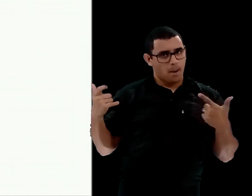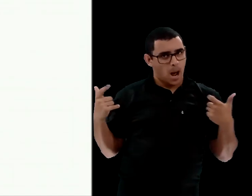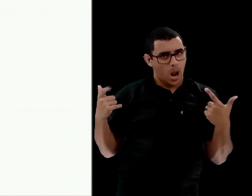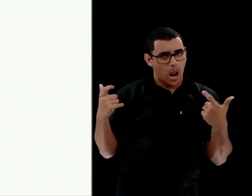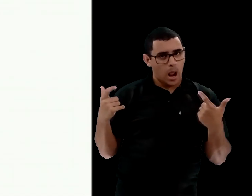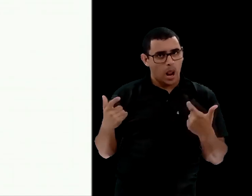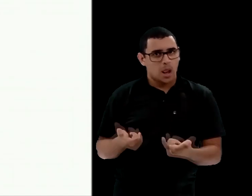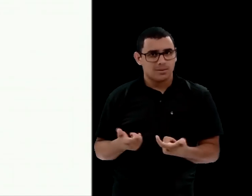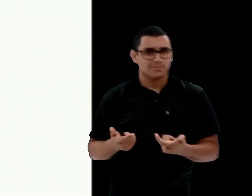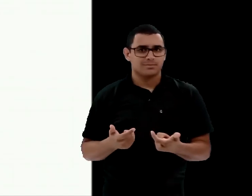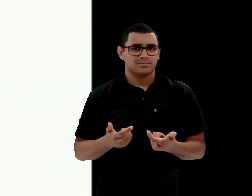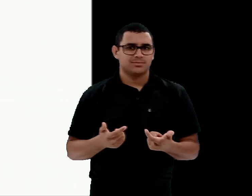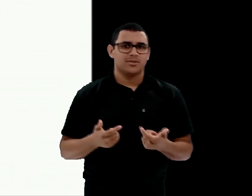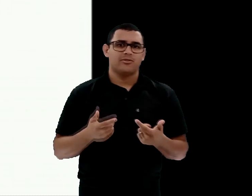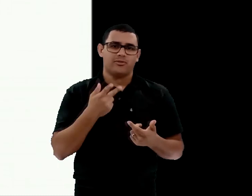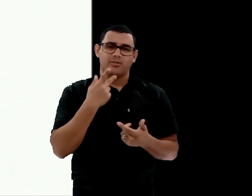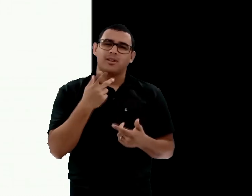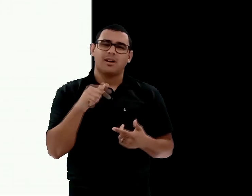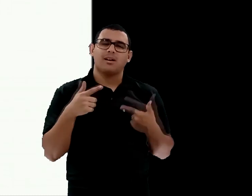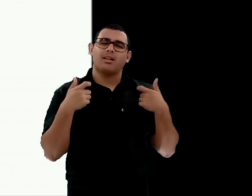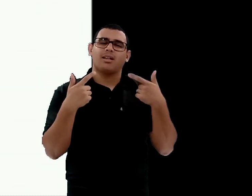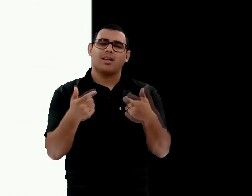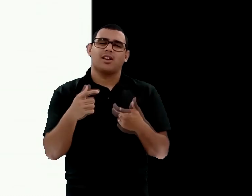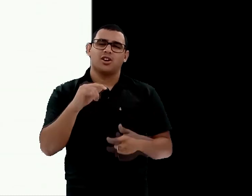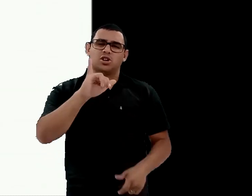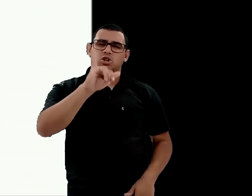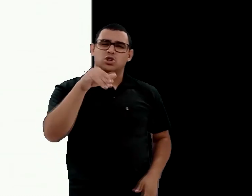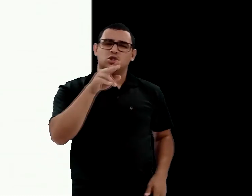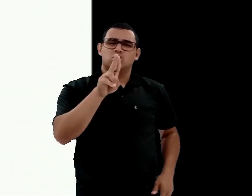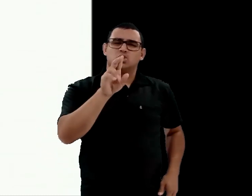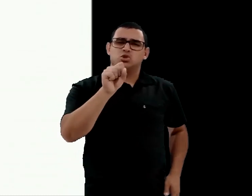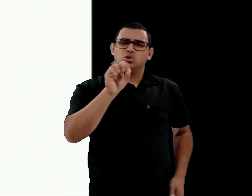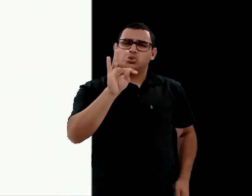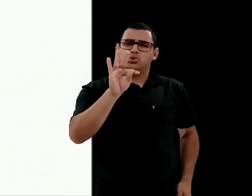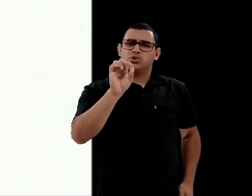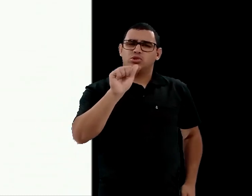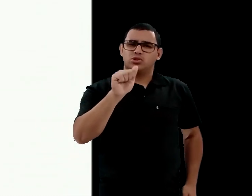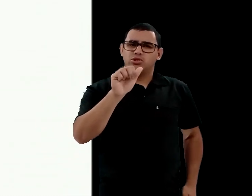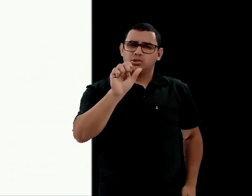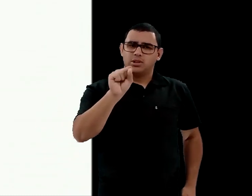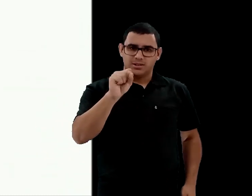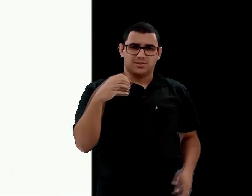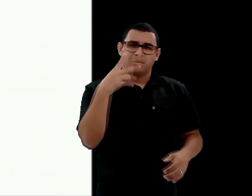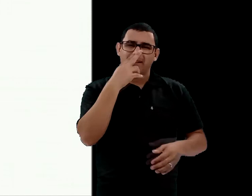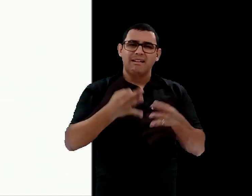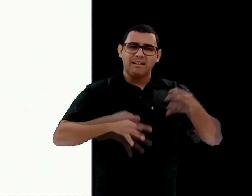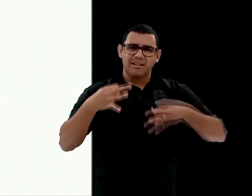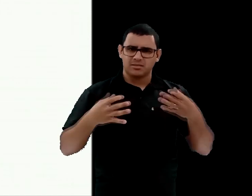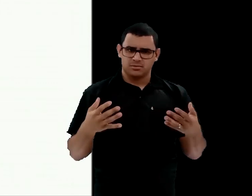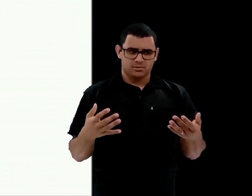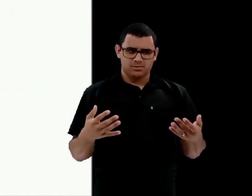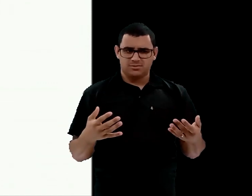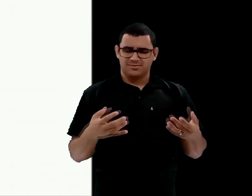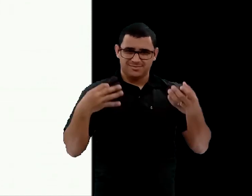né, que os portugueses vão chamar de guerras justas. Os portugueses vão considerar, né, os povos indígenas